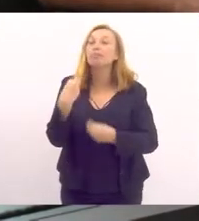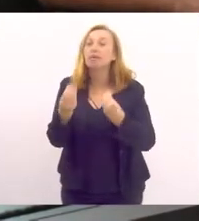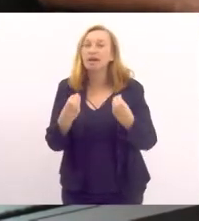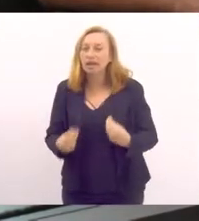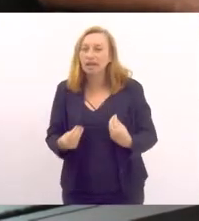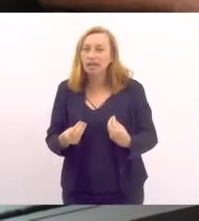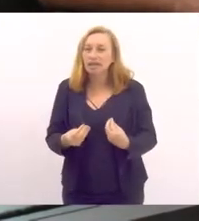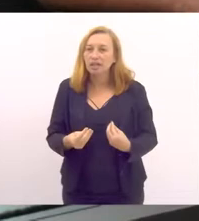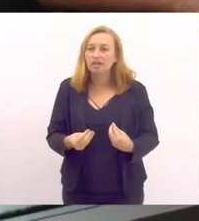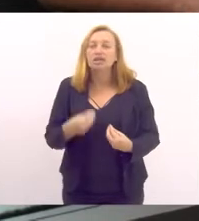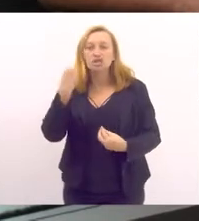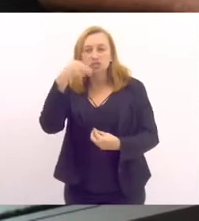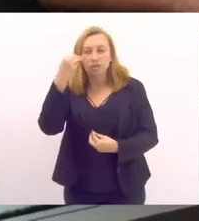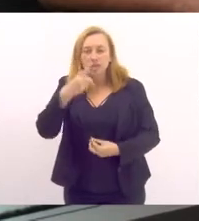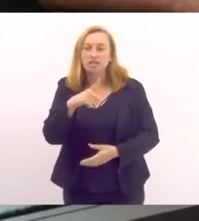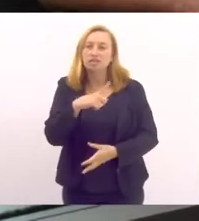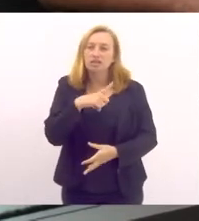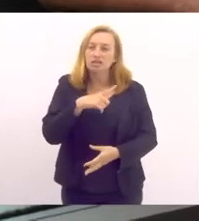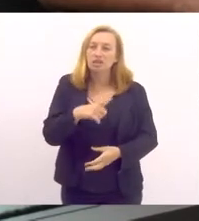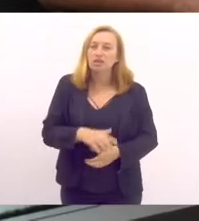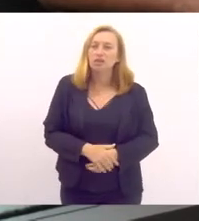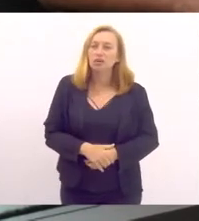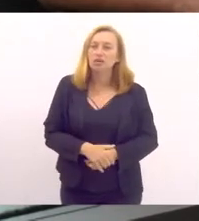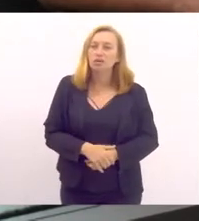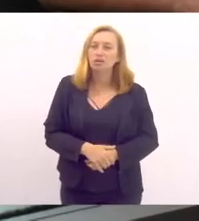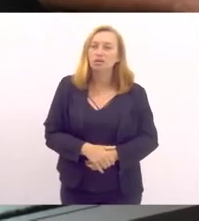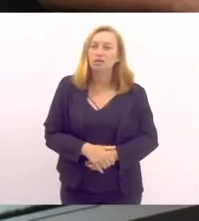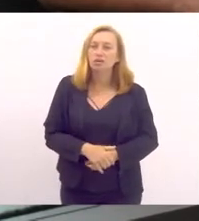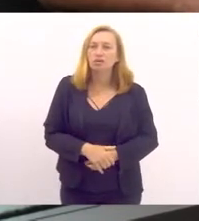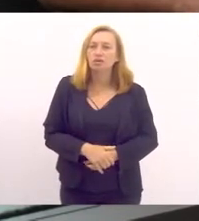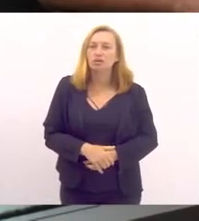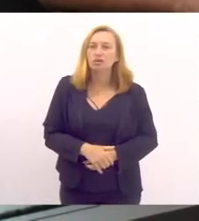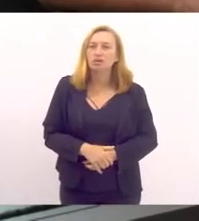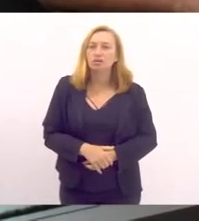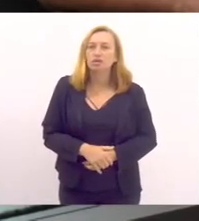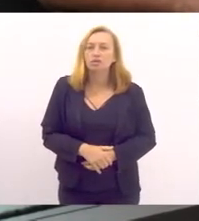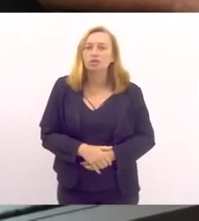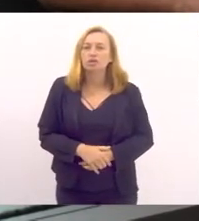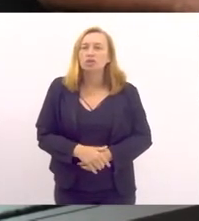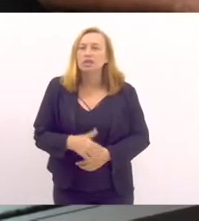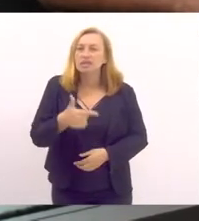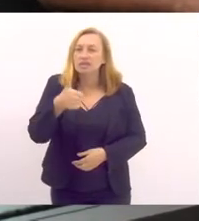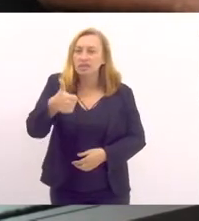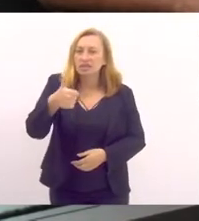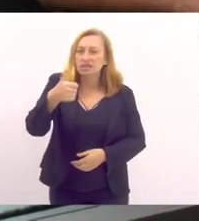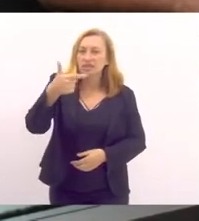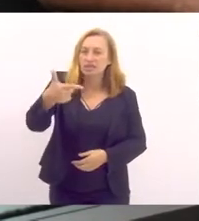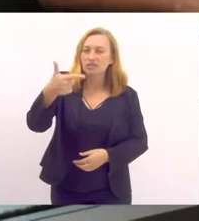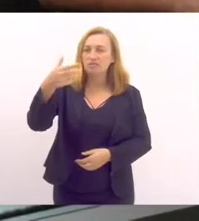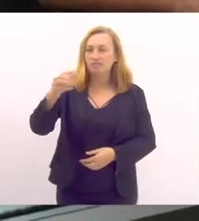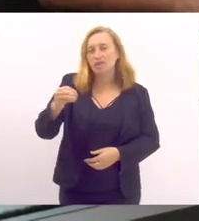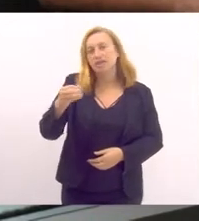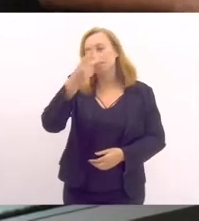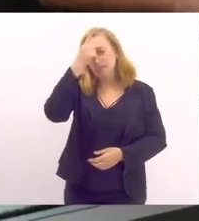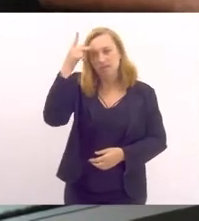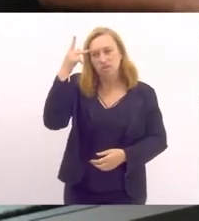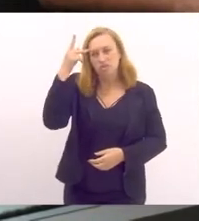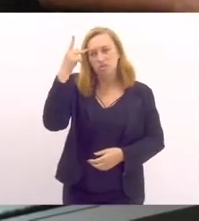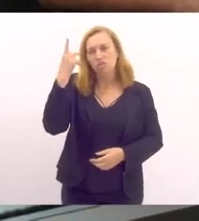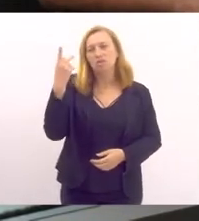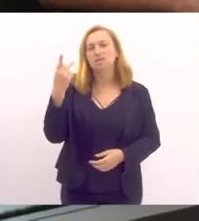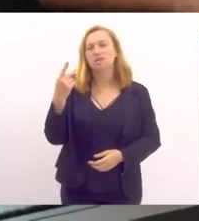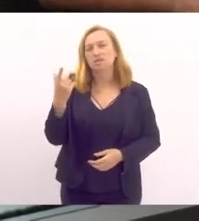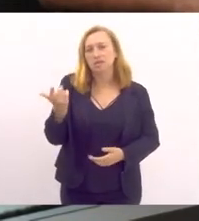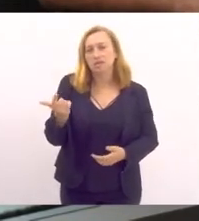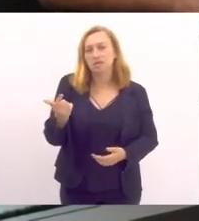Para passar suas experiências. Eu vivo, eu guio toda semana 120 pessoas, 40 sábado, 60 domingo.